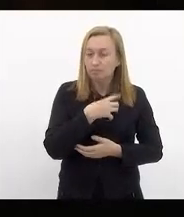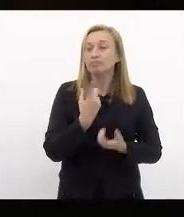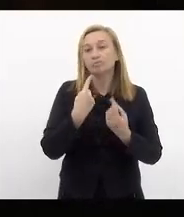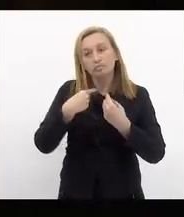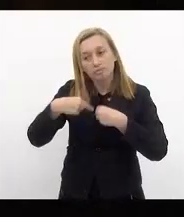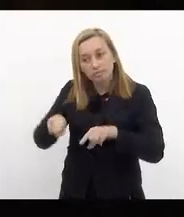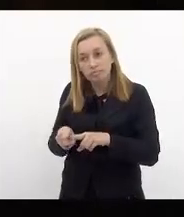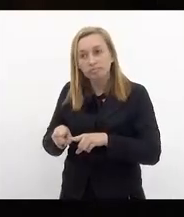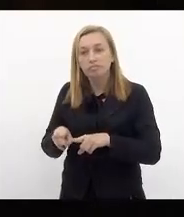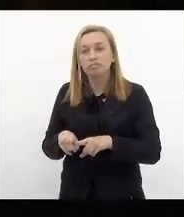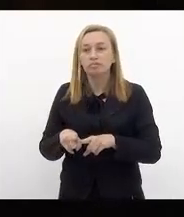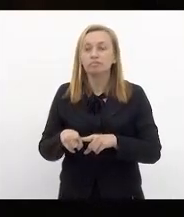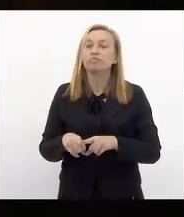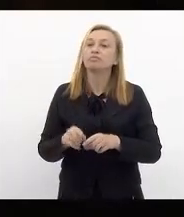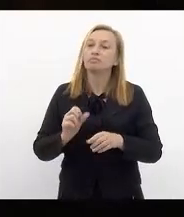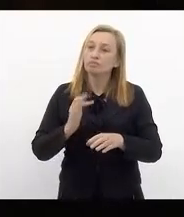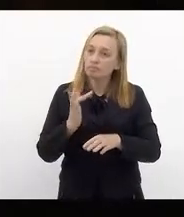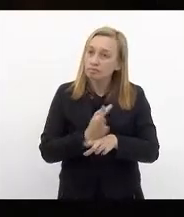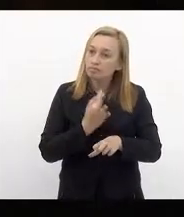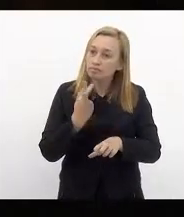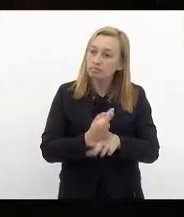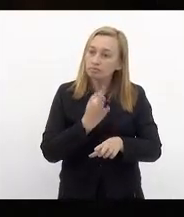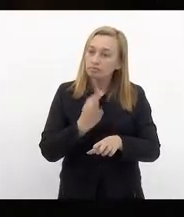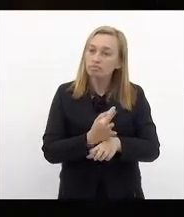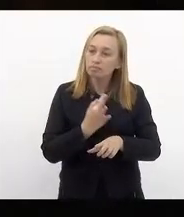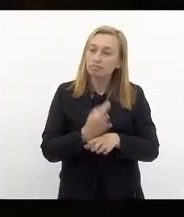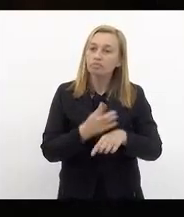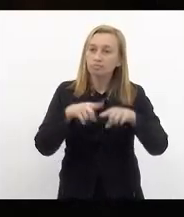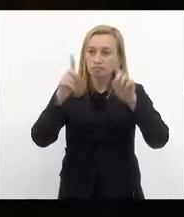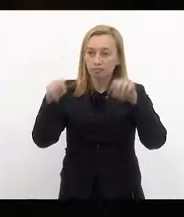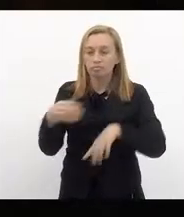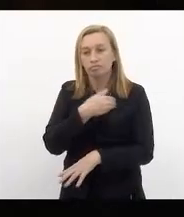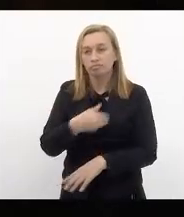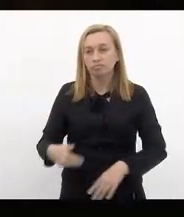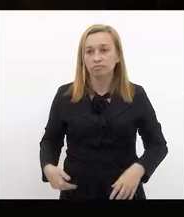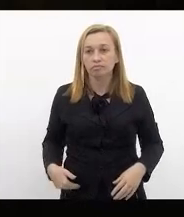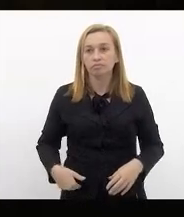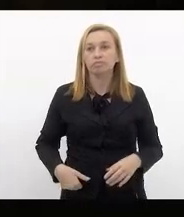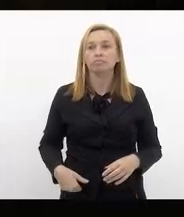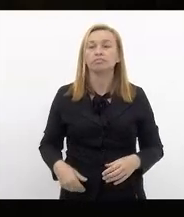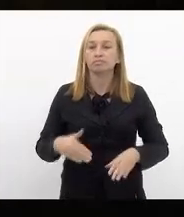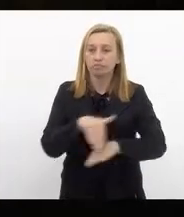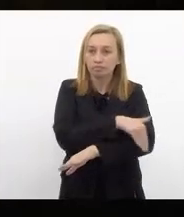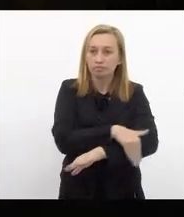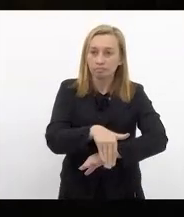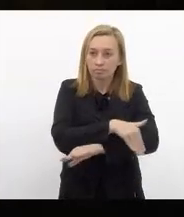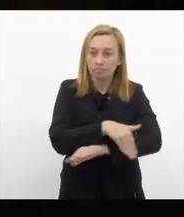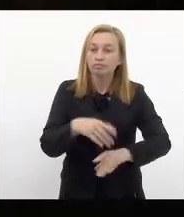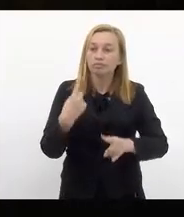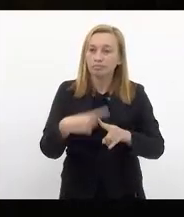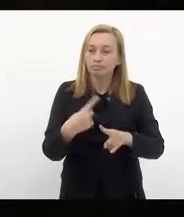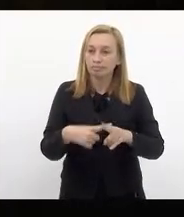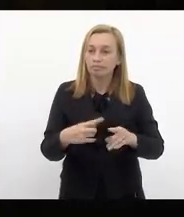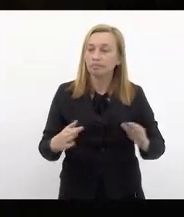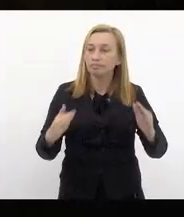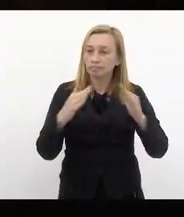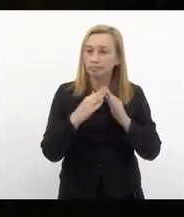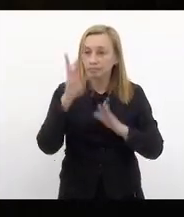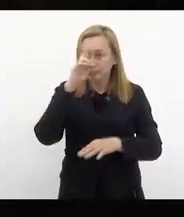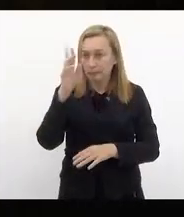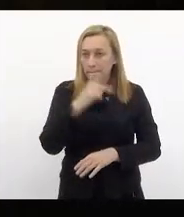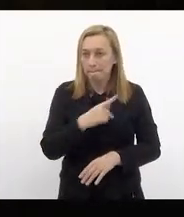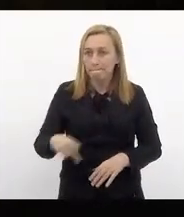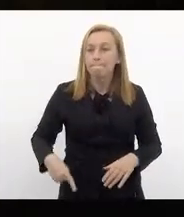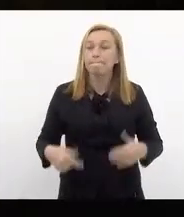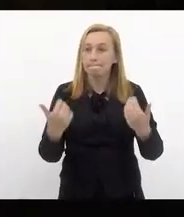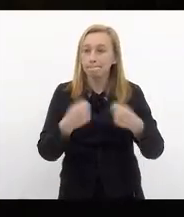contra e vamos resistir com os servidores e as servidoras nas ruas, porque dessa casa, senhora presidenta, a